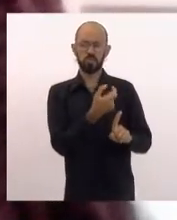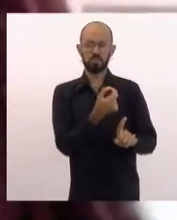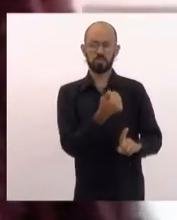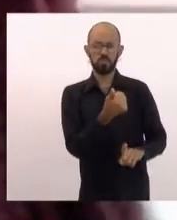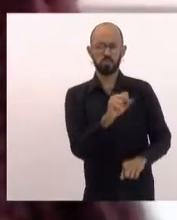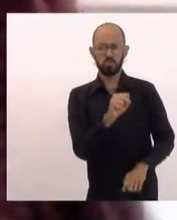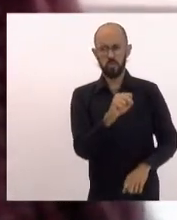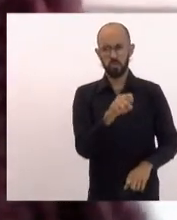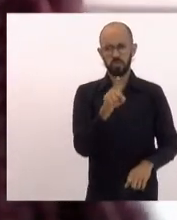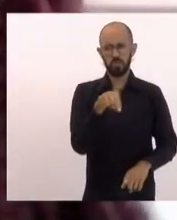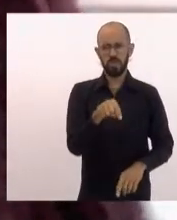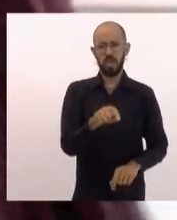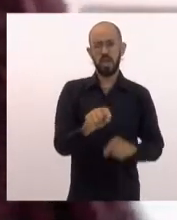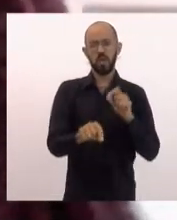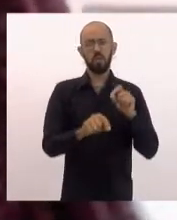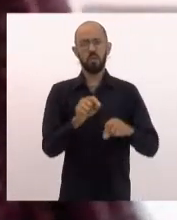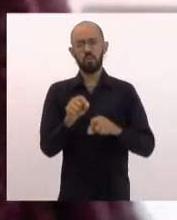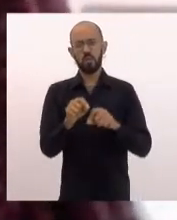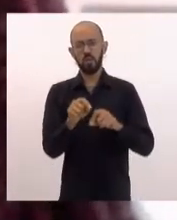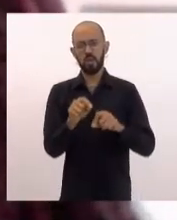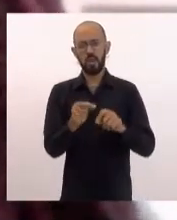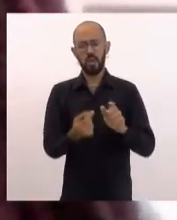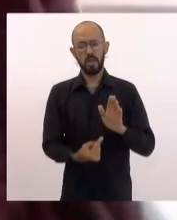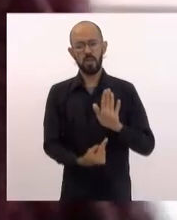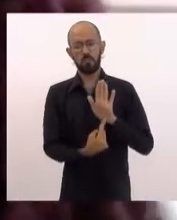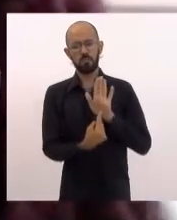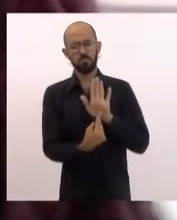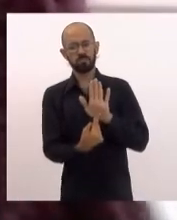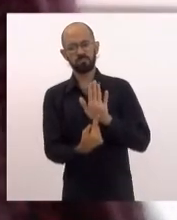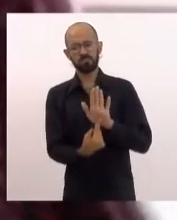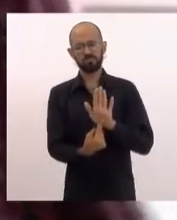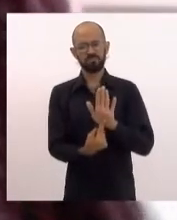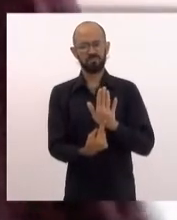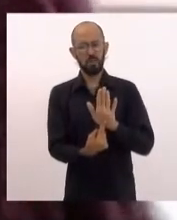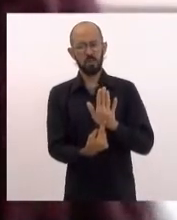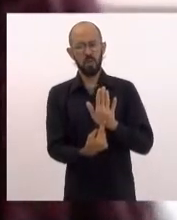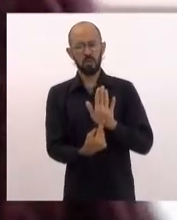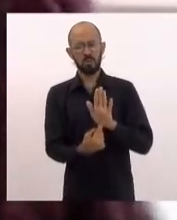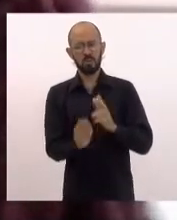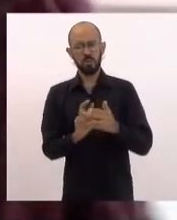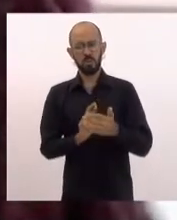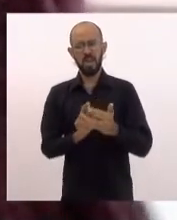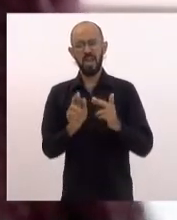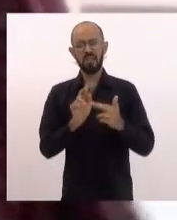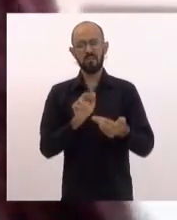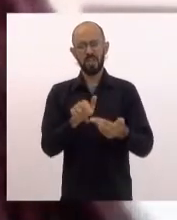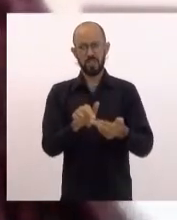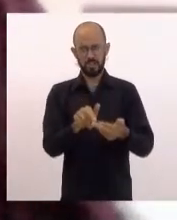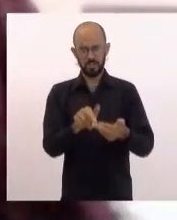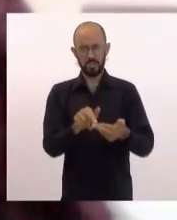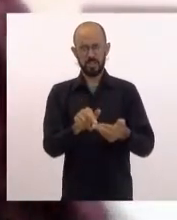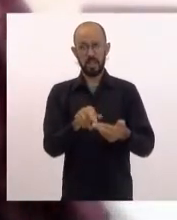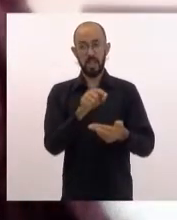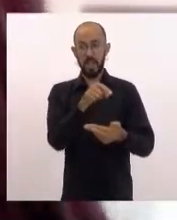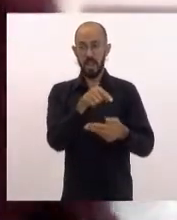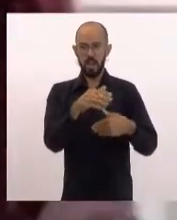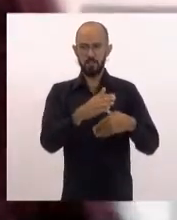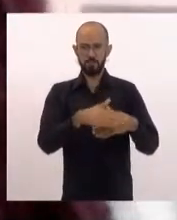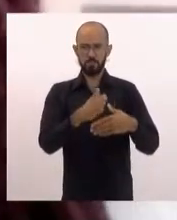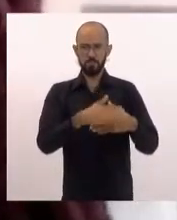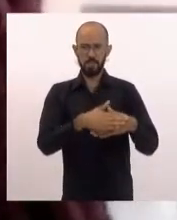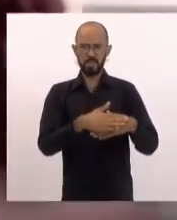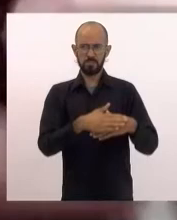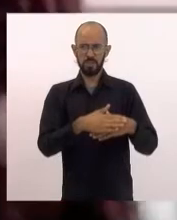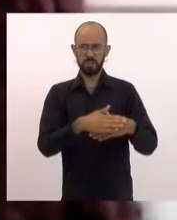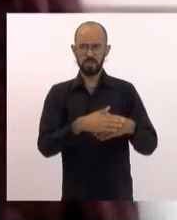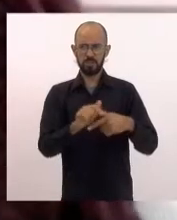torna símbolo, cria desse espaço, ela mesma alvo de ações da Maré,